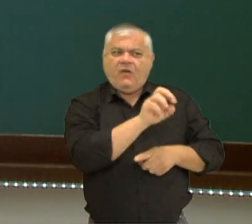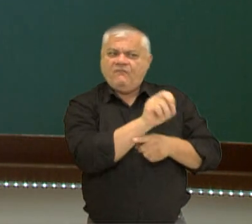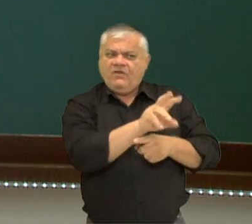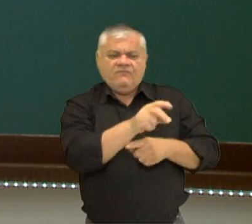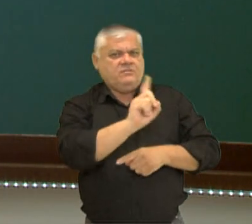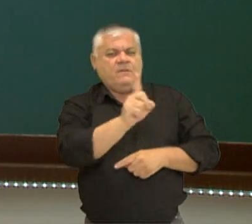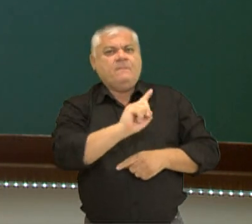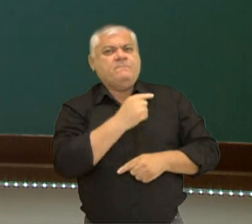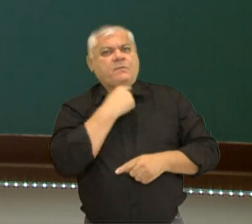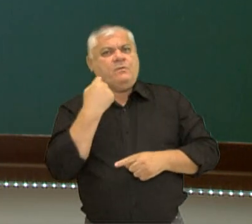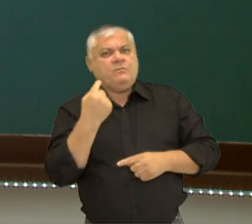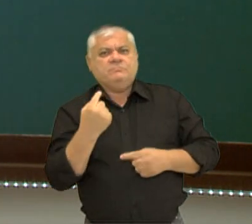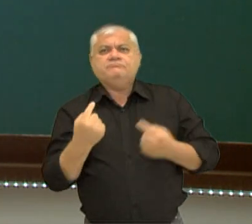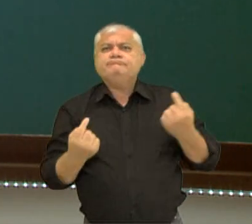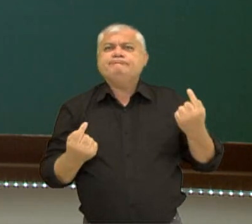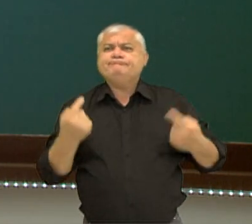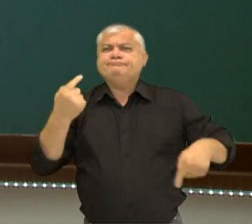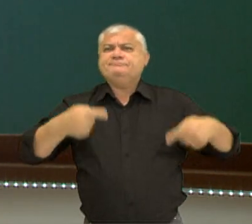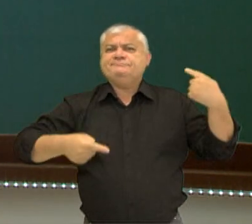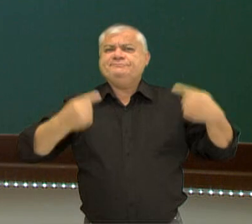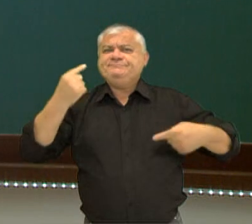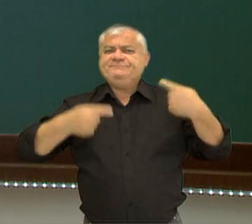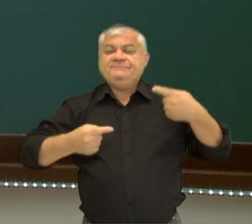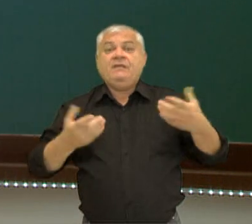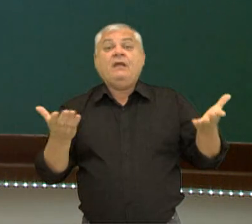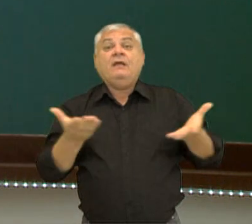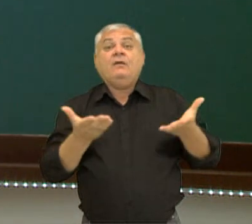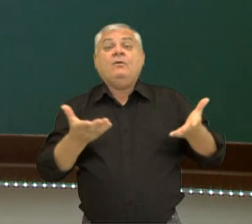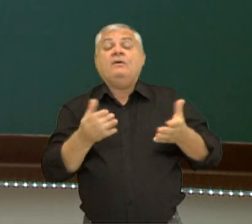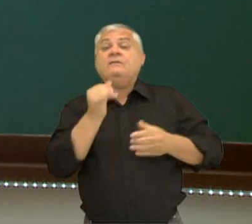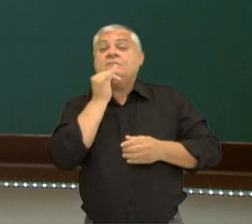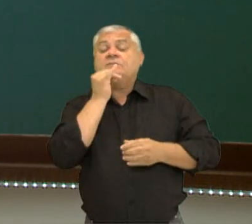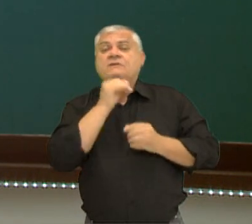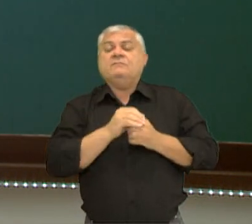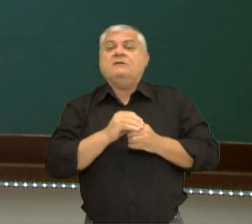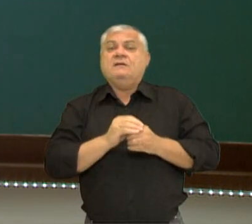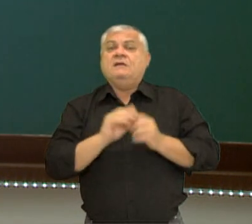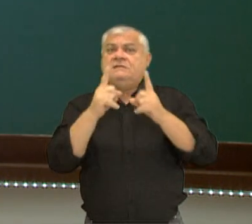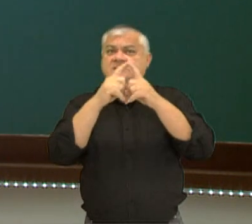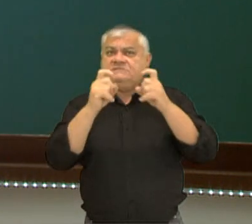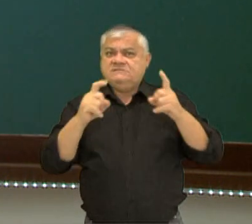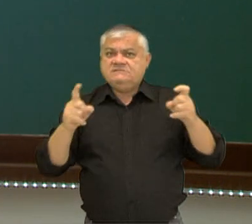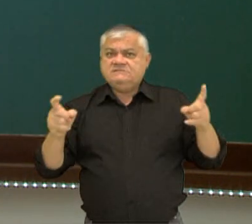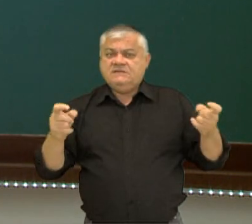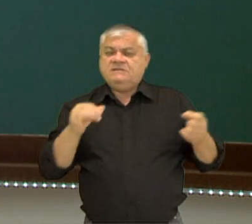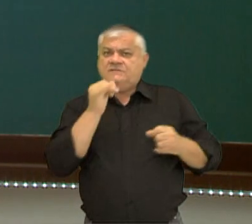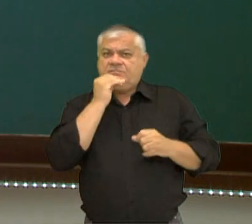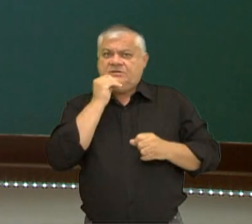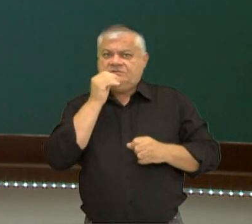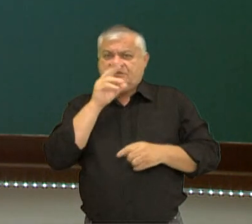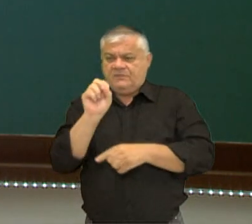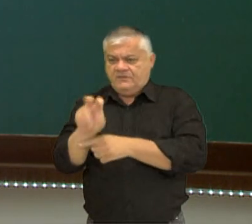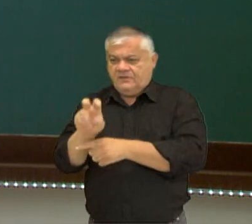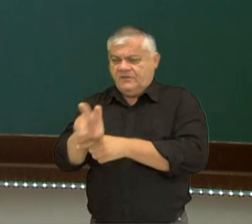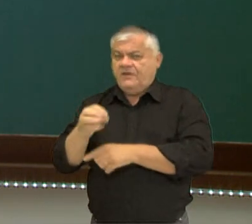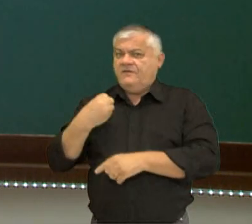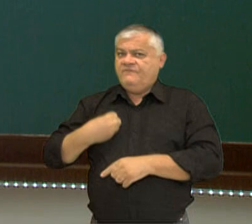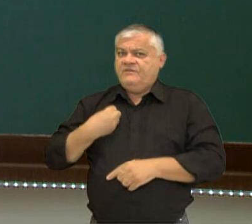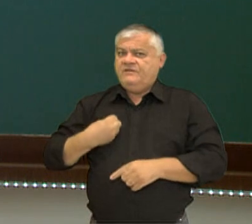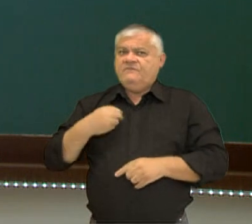são vivos. Hoje, nos dias atuais, tá? A ciência não considera o vírus como um ser